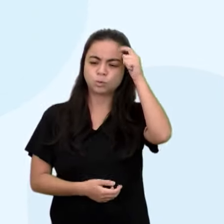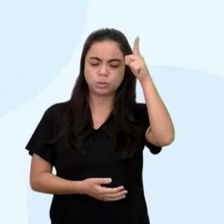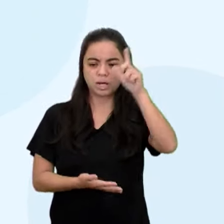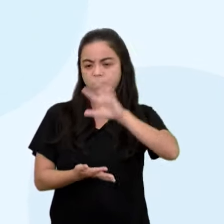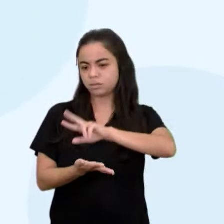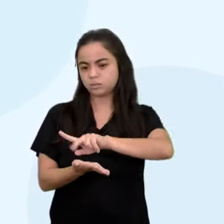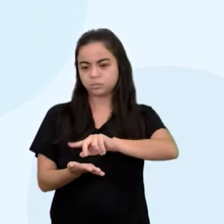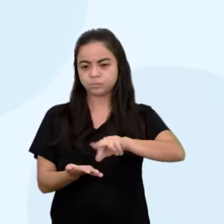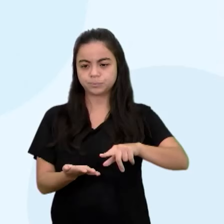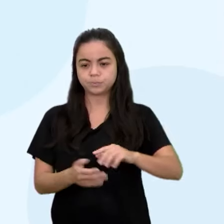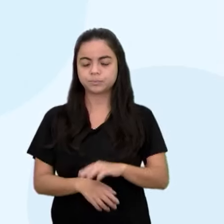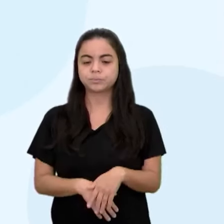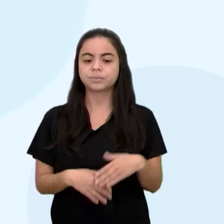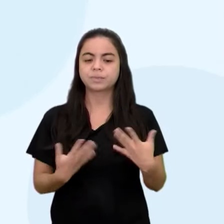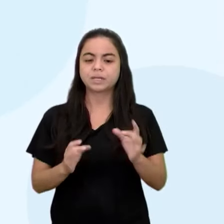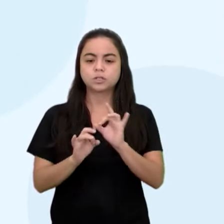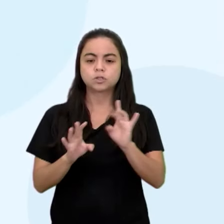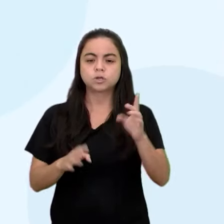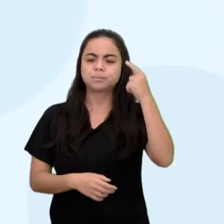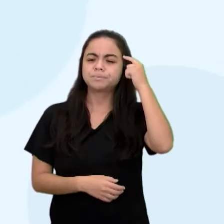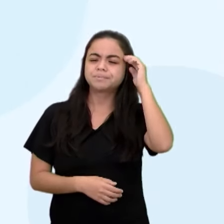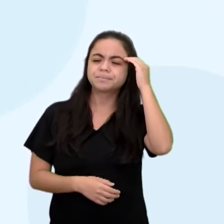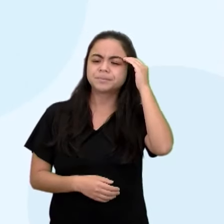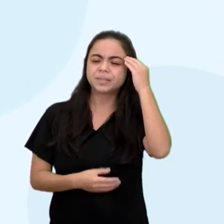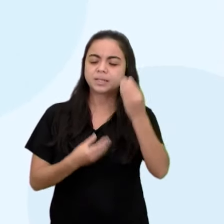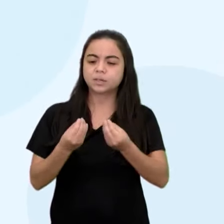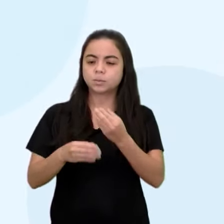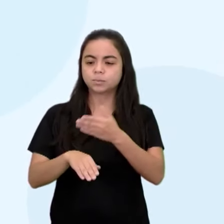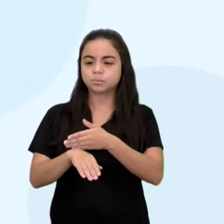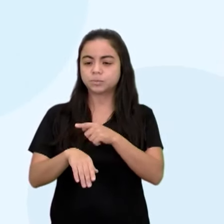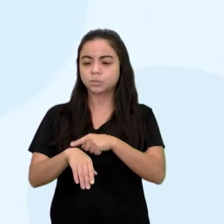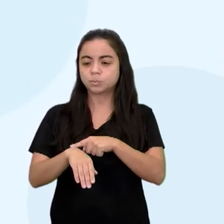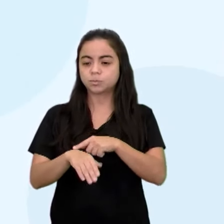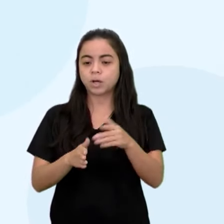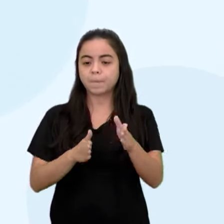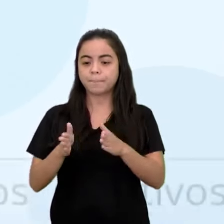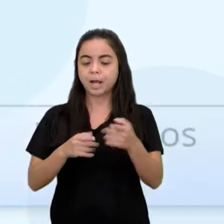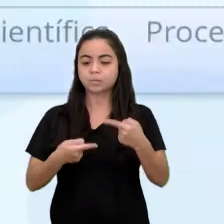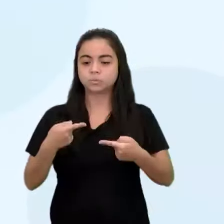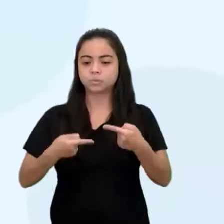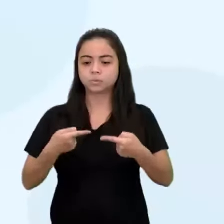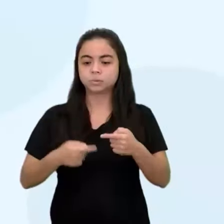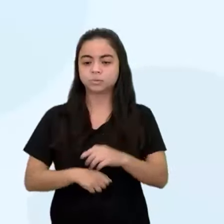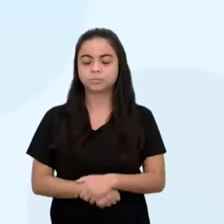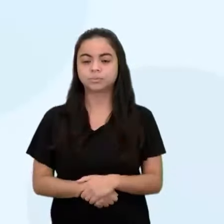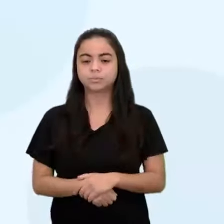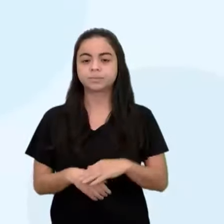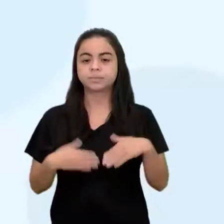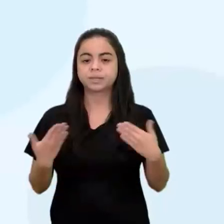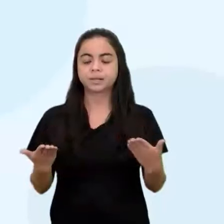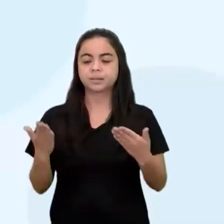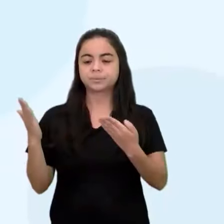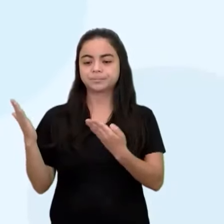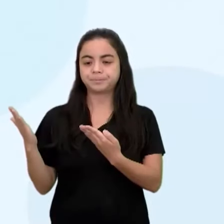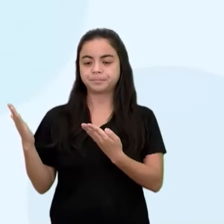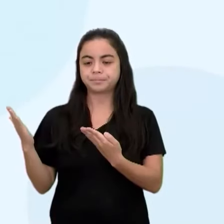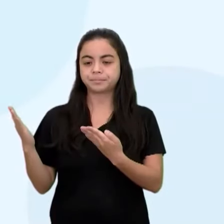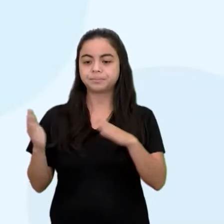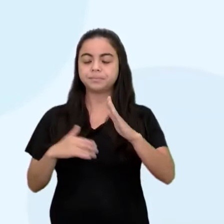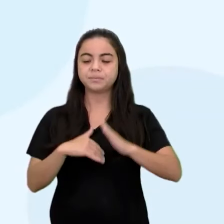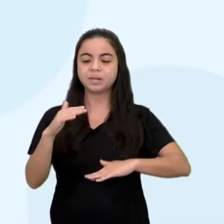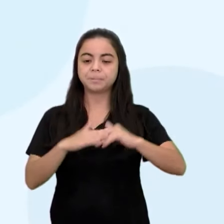neste momento, só para vocês terem a ideia do nosso momento de discussão. Aí na próxima etapa, aí, quais são as